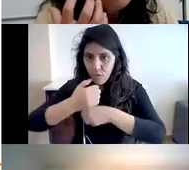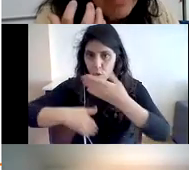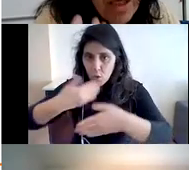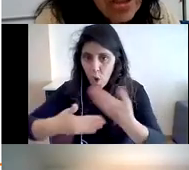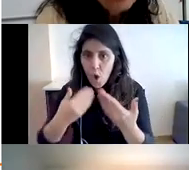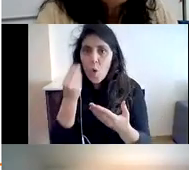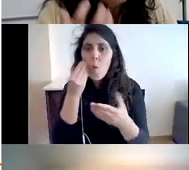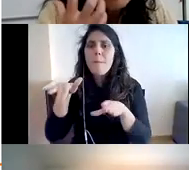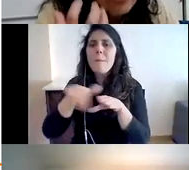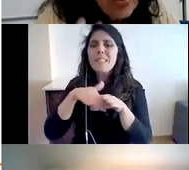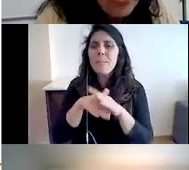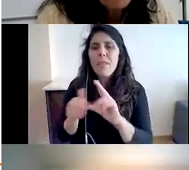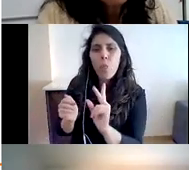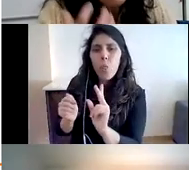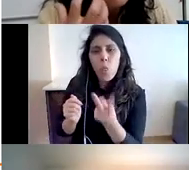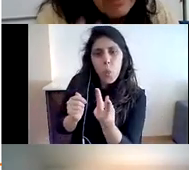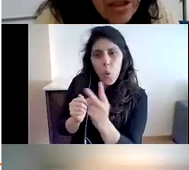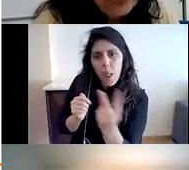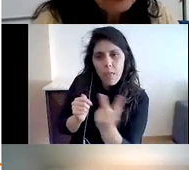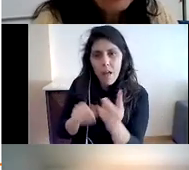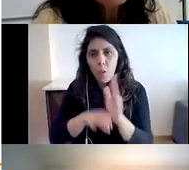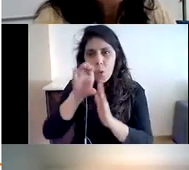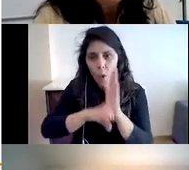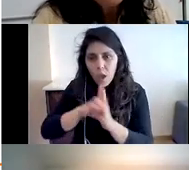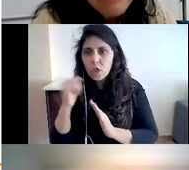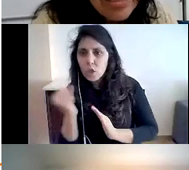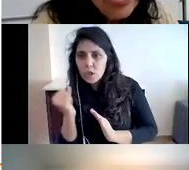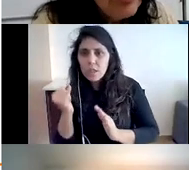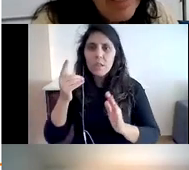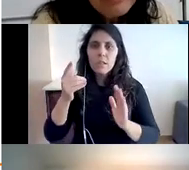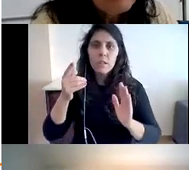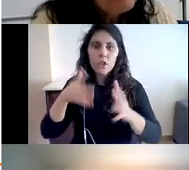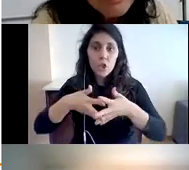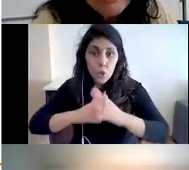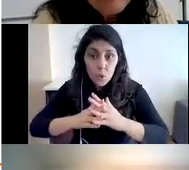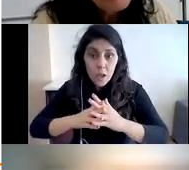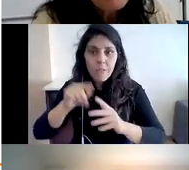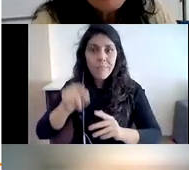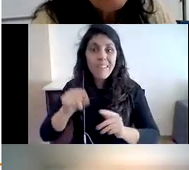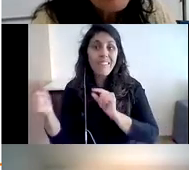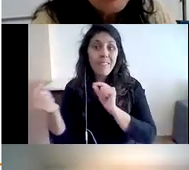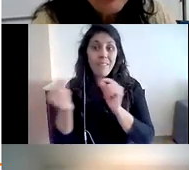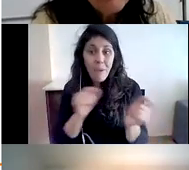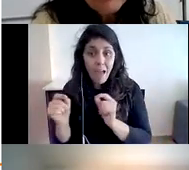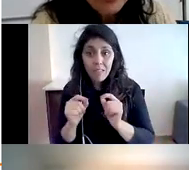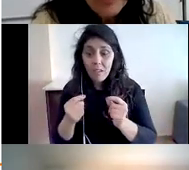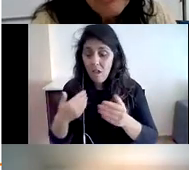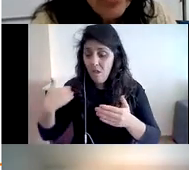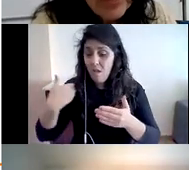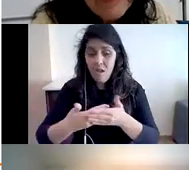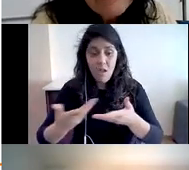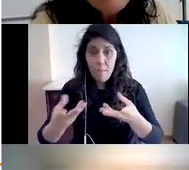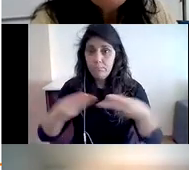dualidade institucional, curricular e estrutural, este debate praticamente desapareceu da